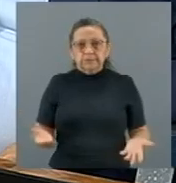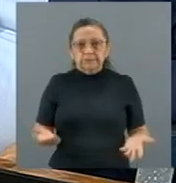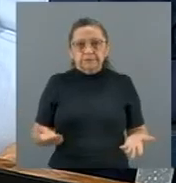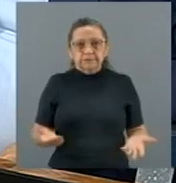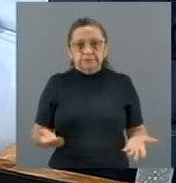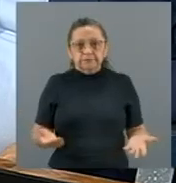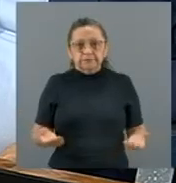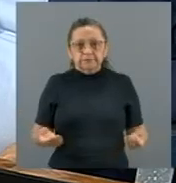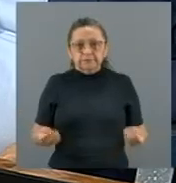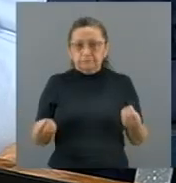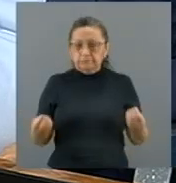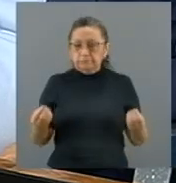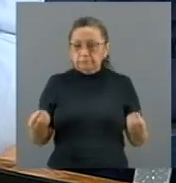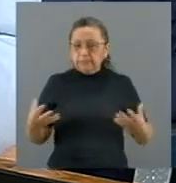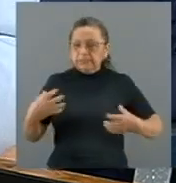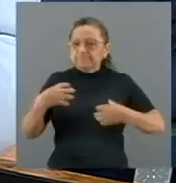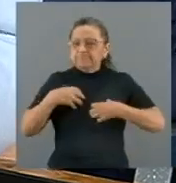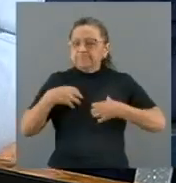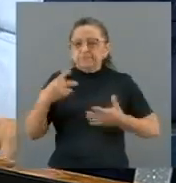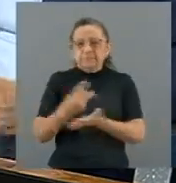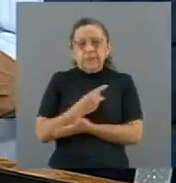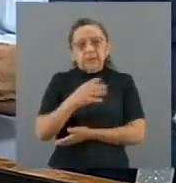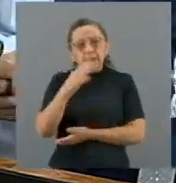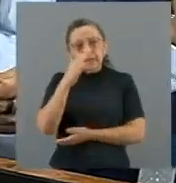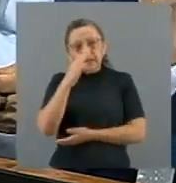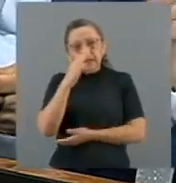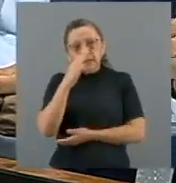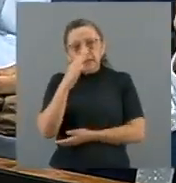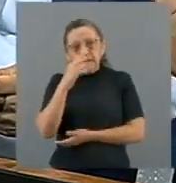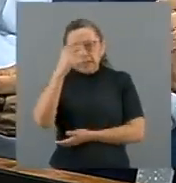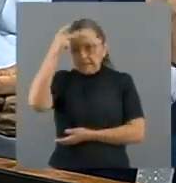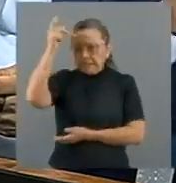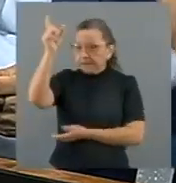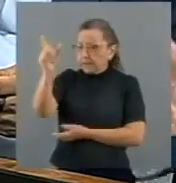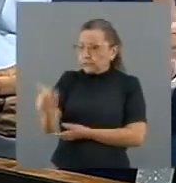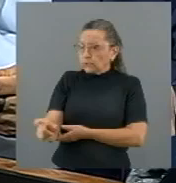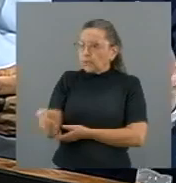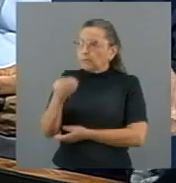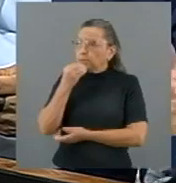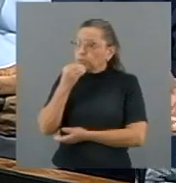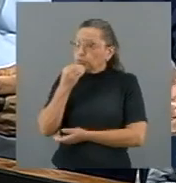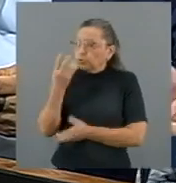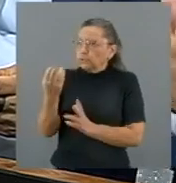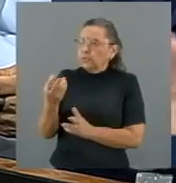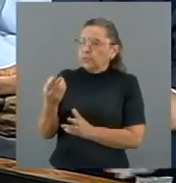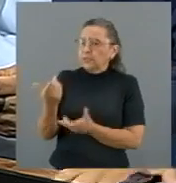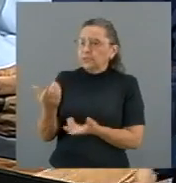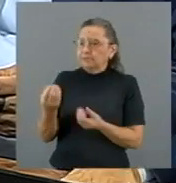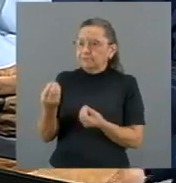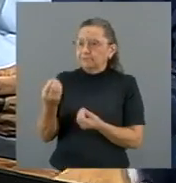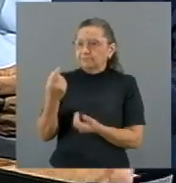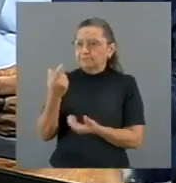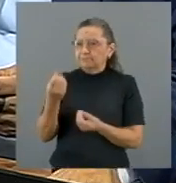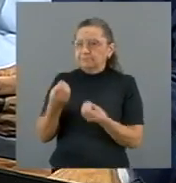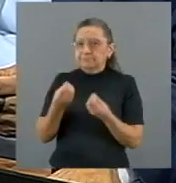Me causa espécie assistir pessoas que deveriam prezar por esse por